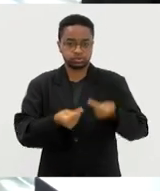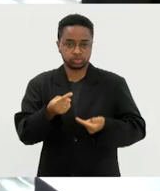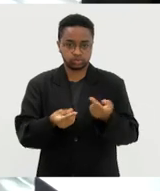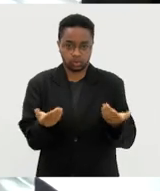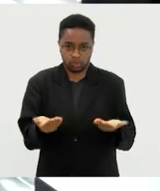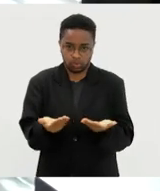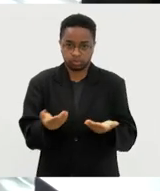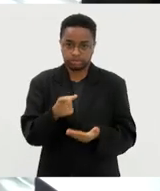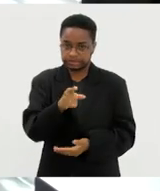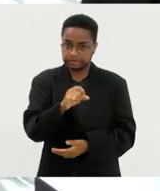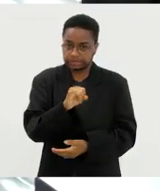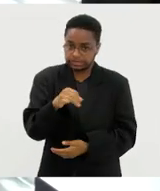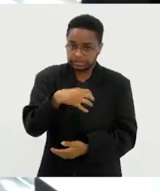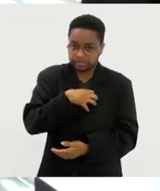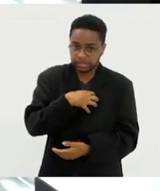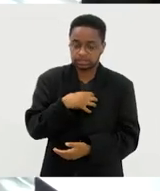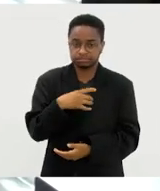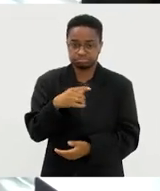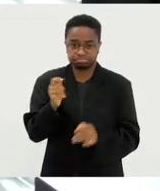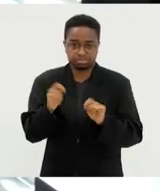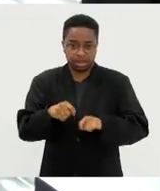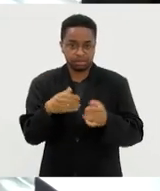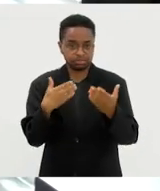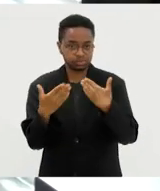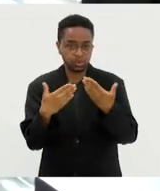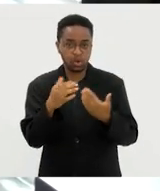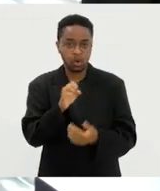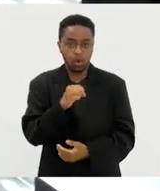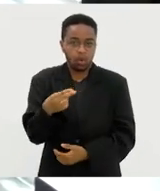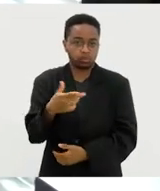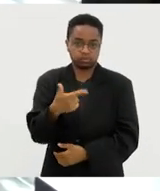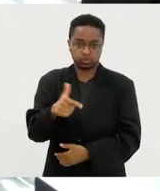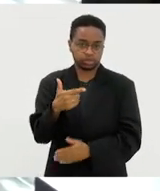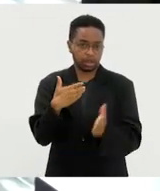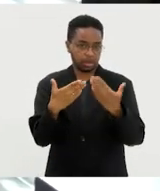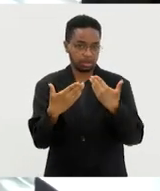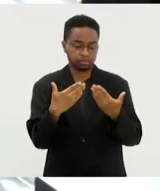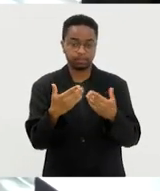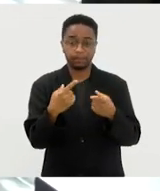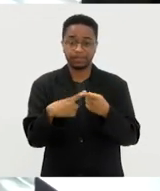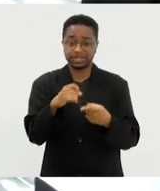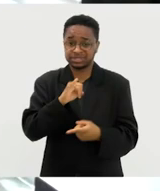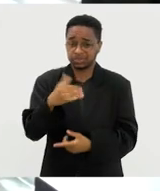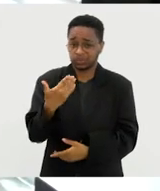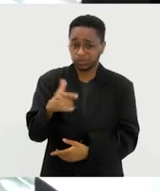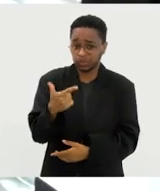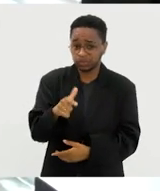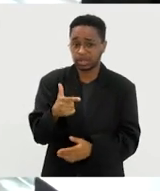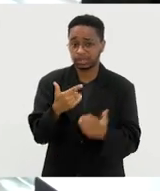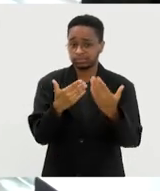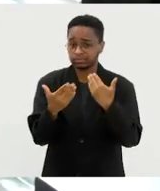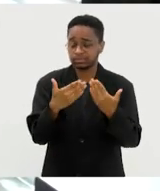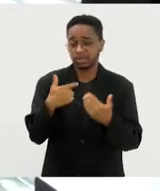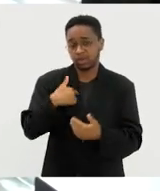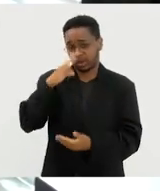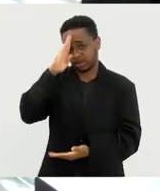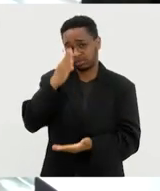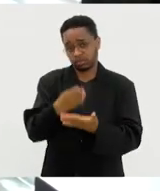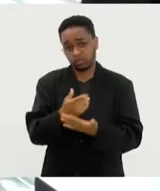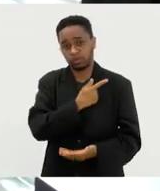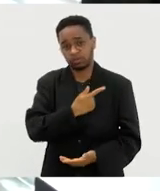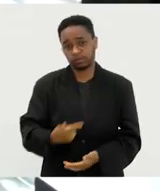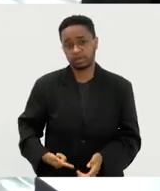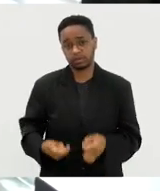senhor sente que há um caminho para esse diálogo, ou se não há diálogo, porque se não há diálogo, eu acho que o governo tem que passar a